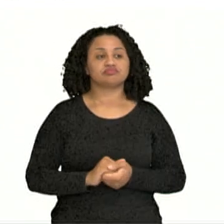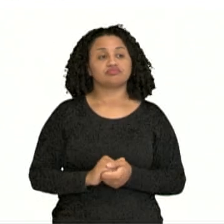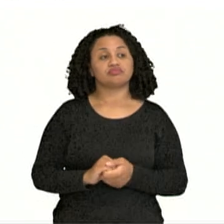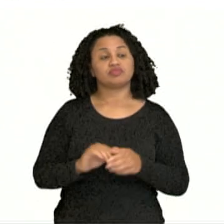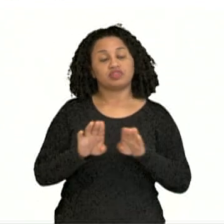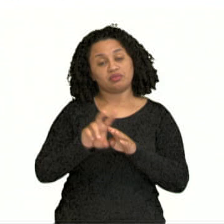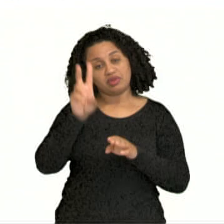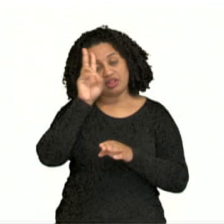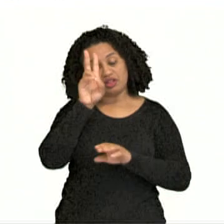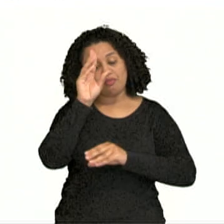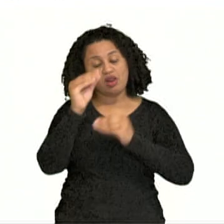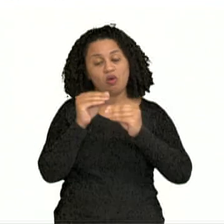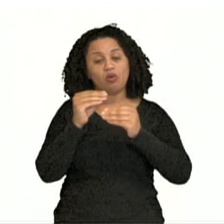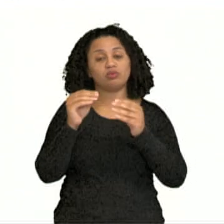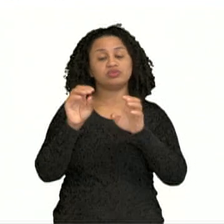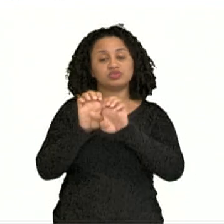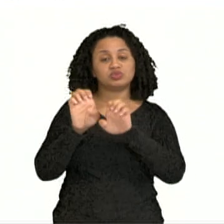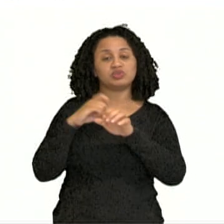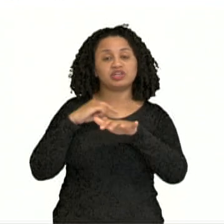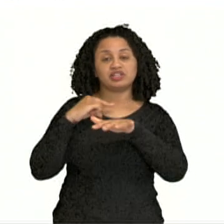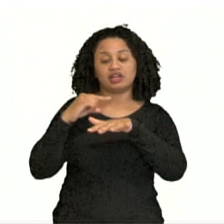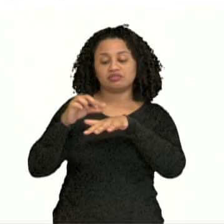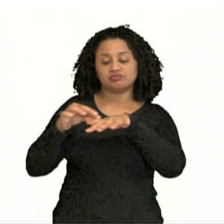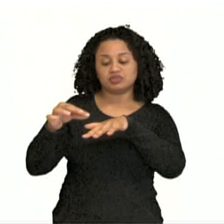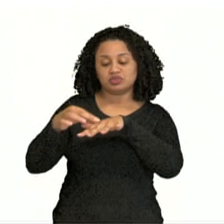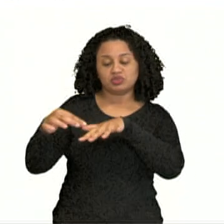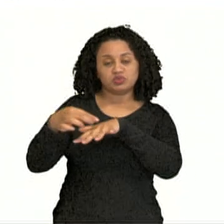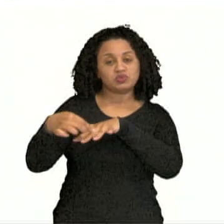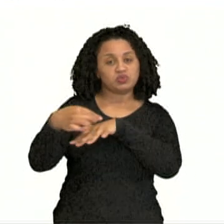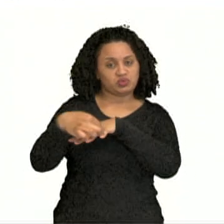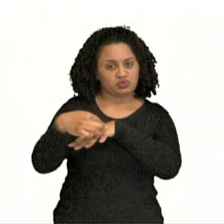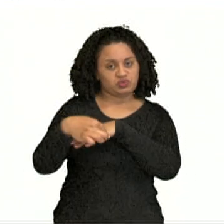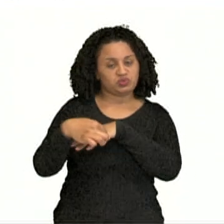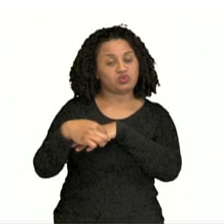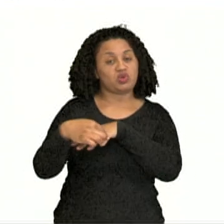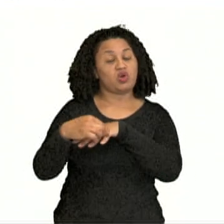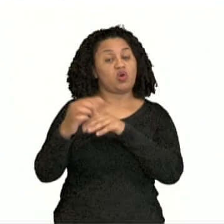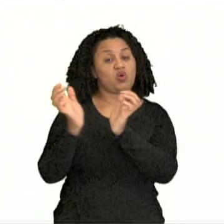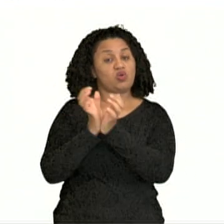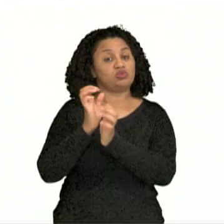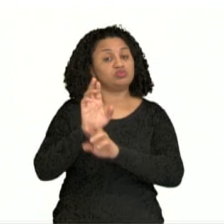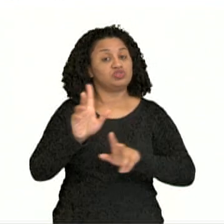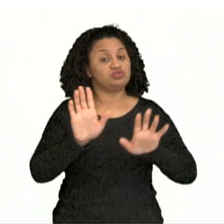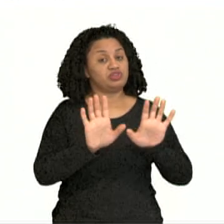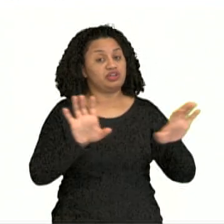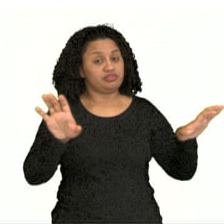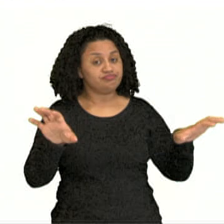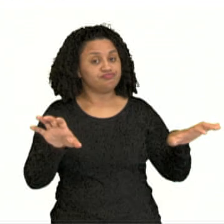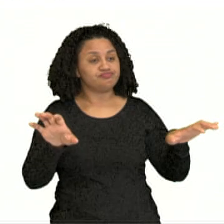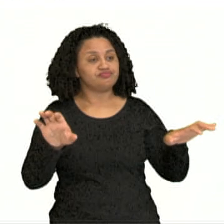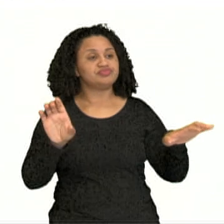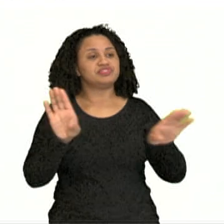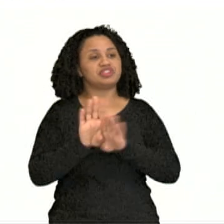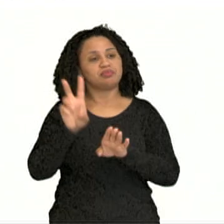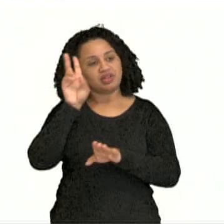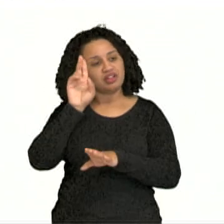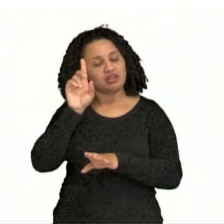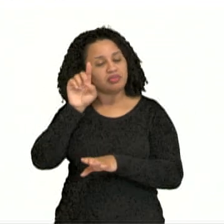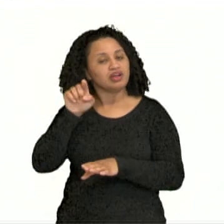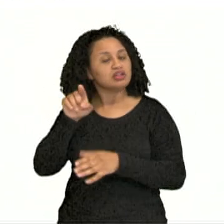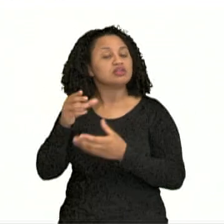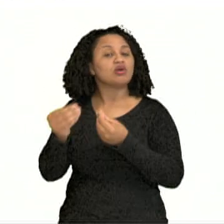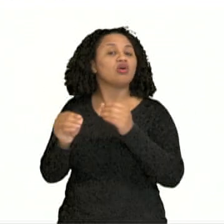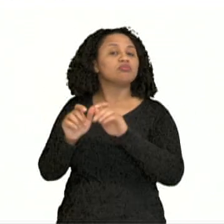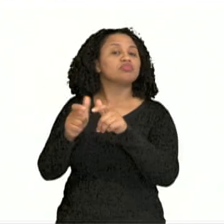as estruturas que compõem as pteridófitas, que são grupos diferentes, e relembrar como as